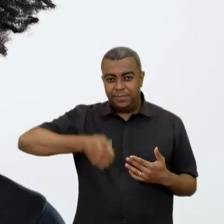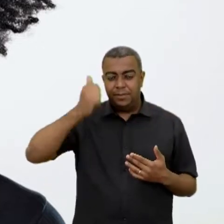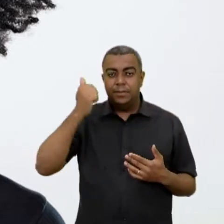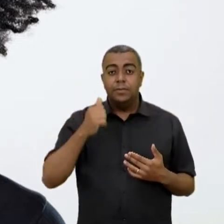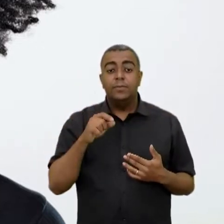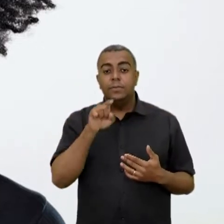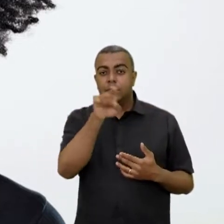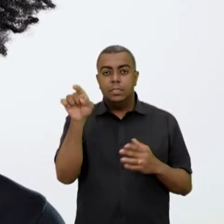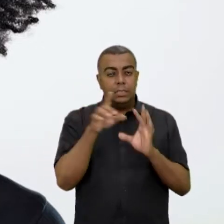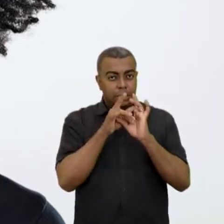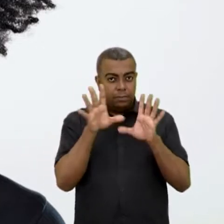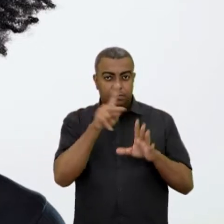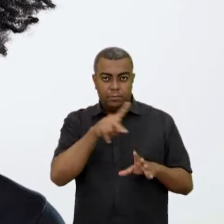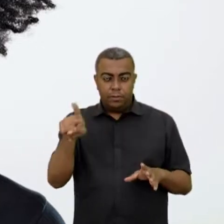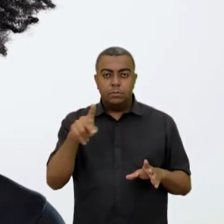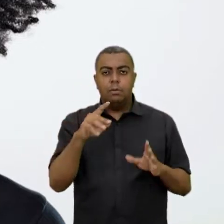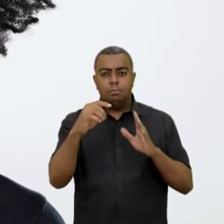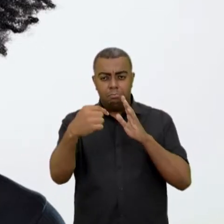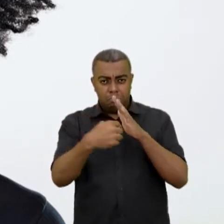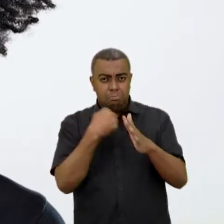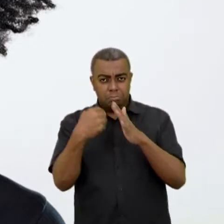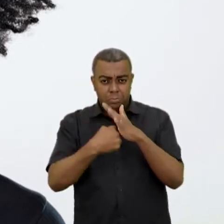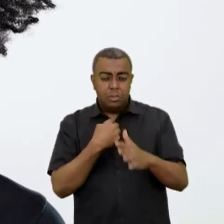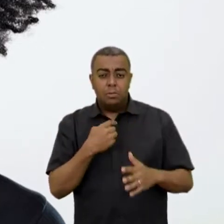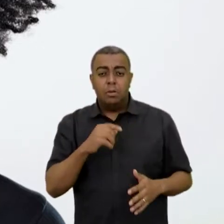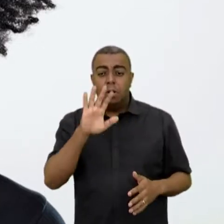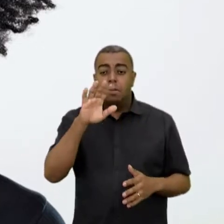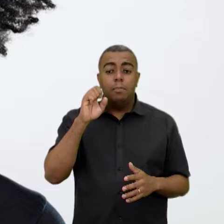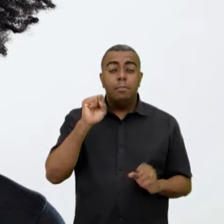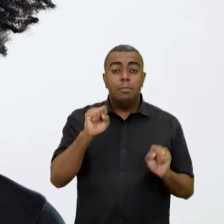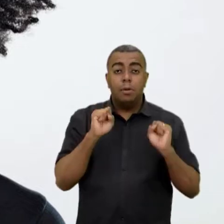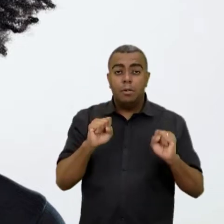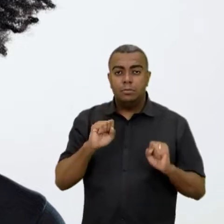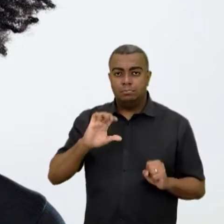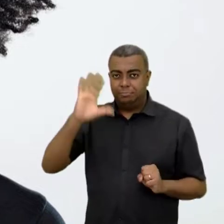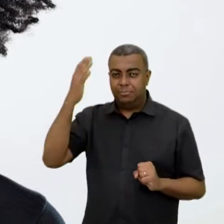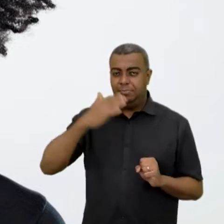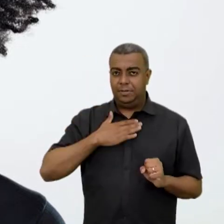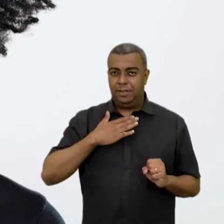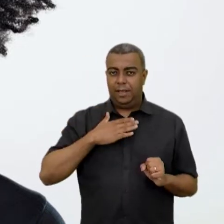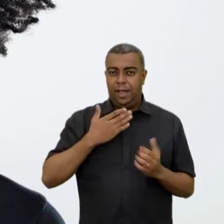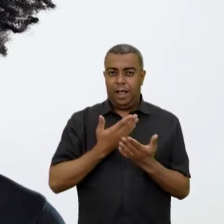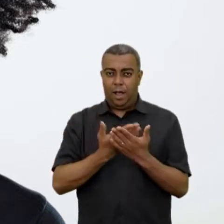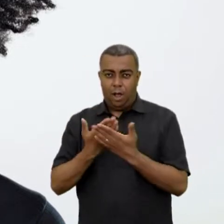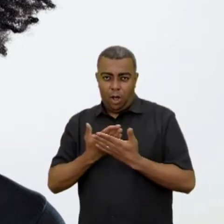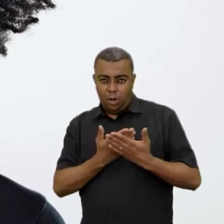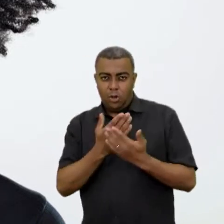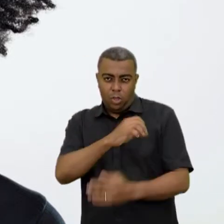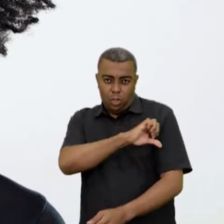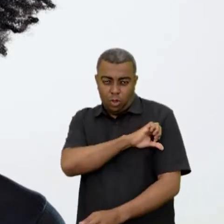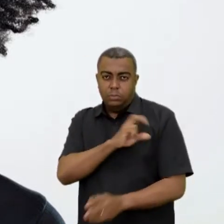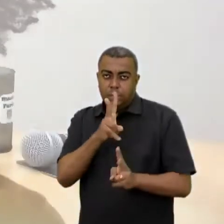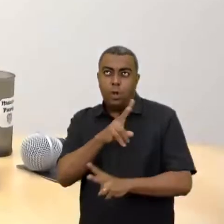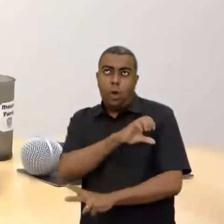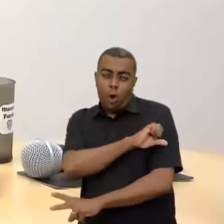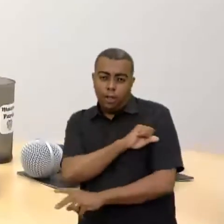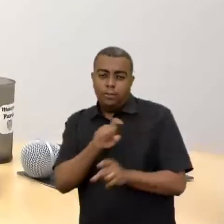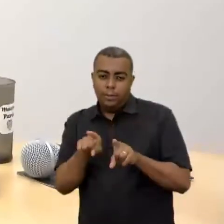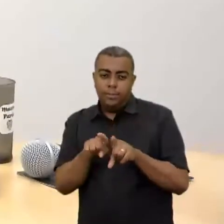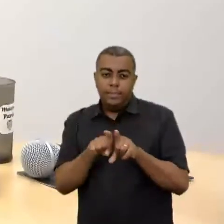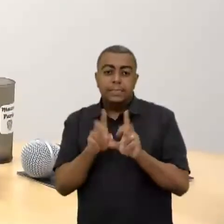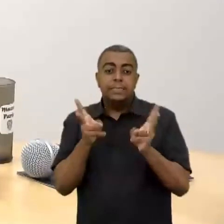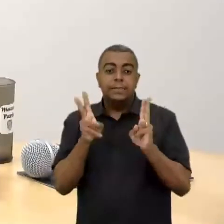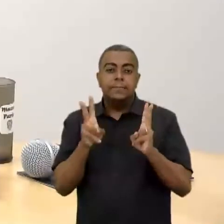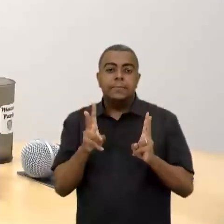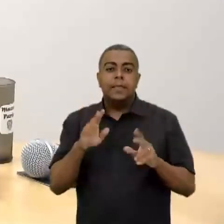e professores, fiquem à vontade para colocar aqui. Deixa eu falar uma coisa para você, que acontece muito nas minhas aulas aqui do nono, e do oitavo também, que o pessoal